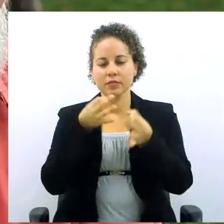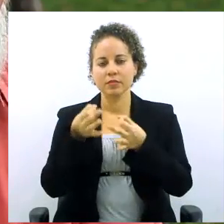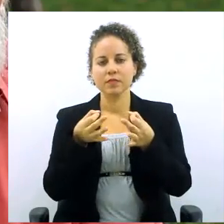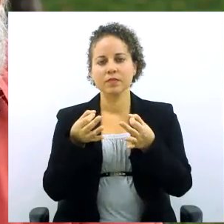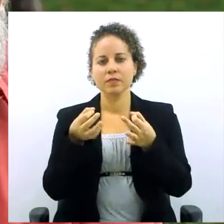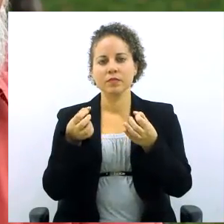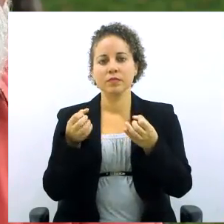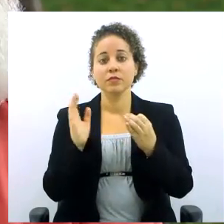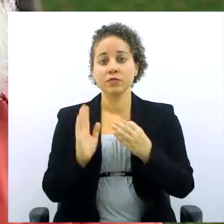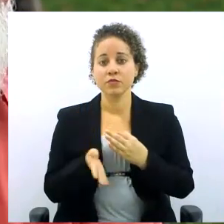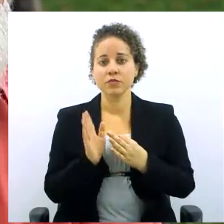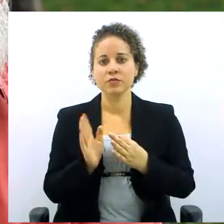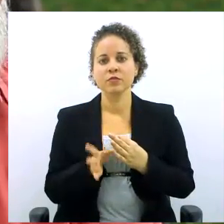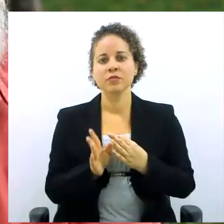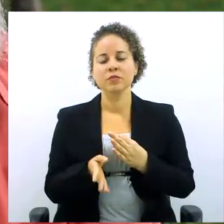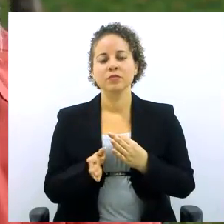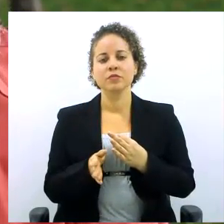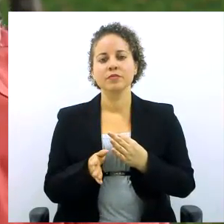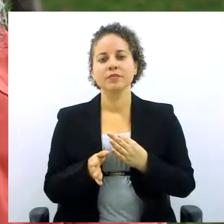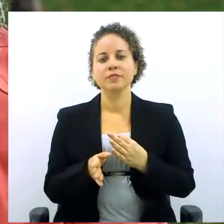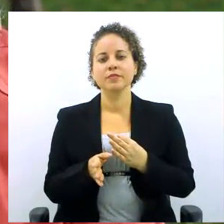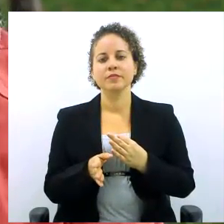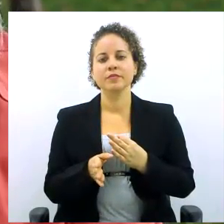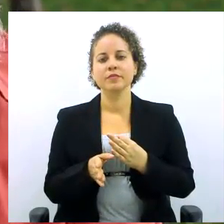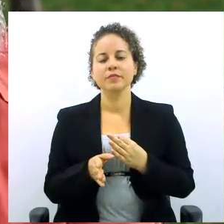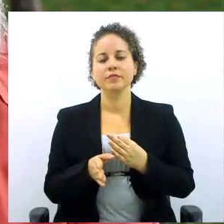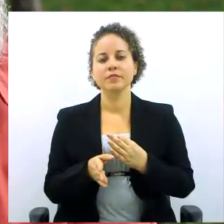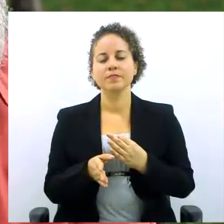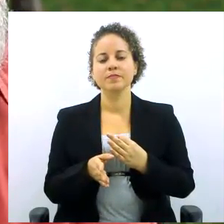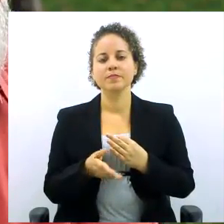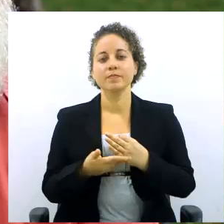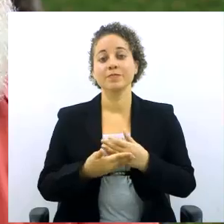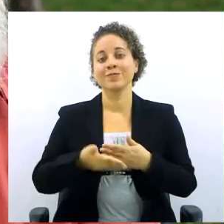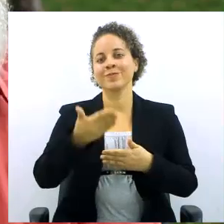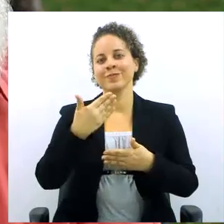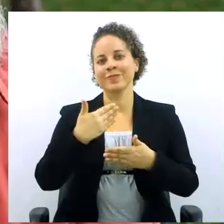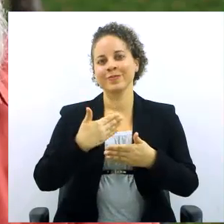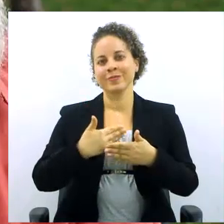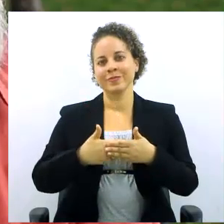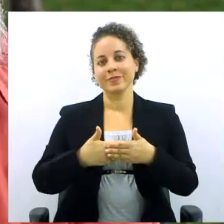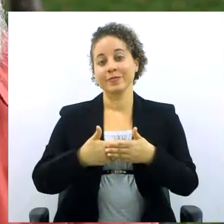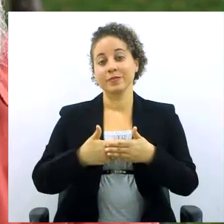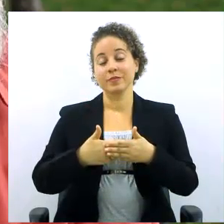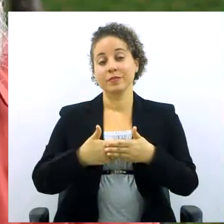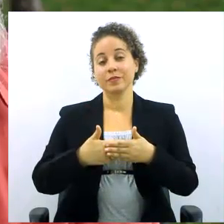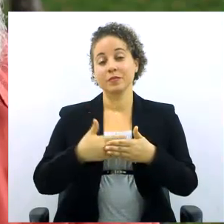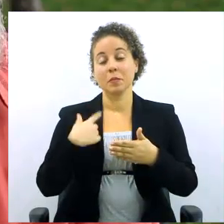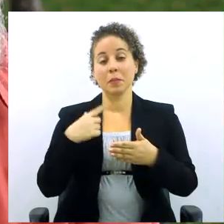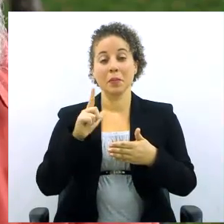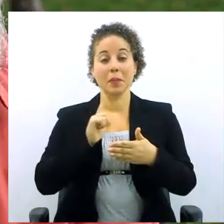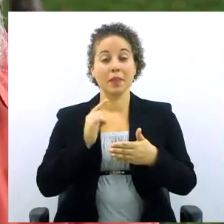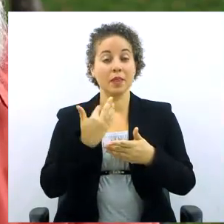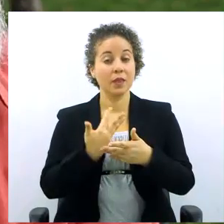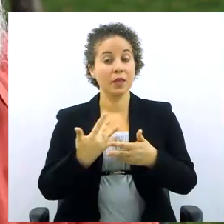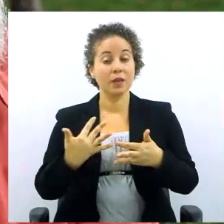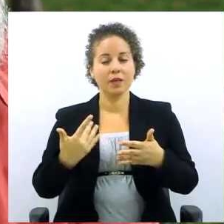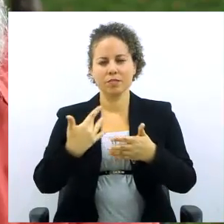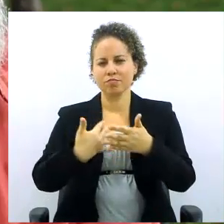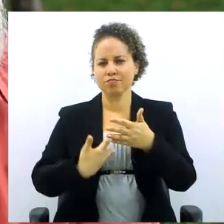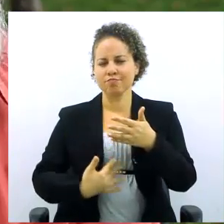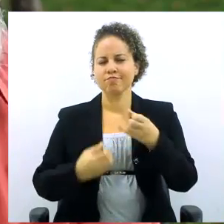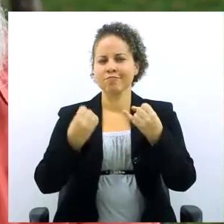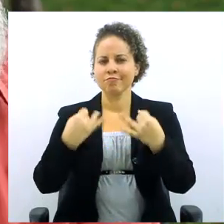aqui, elas, eu digo assim, tem por trás uma infinidade de questões que a